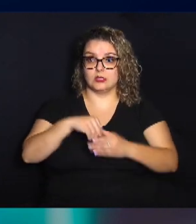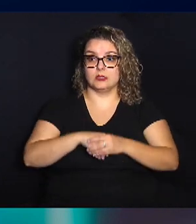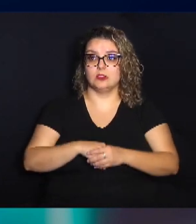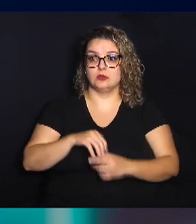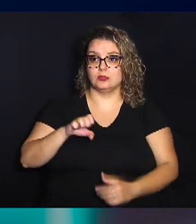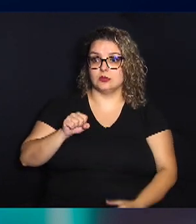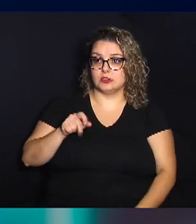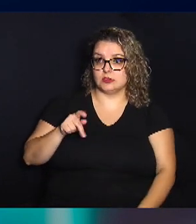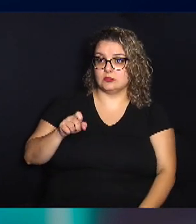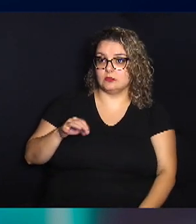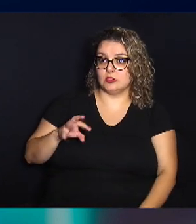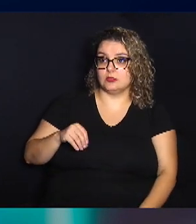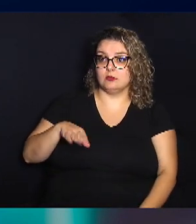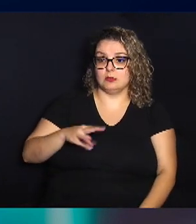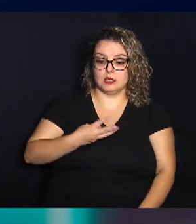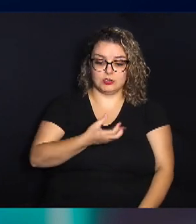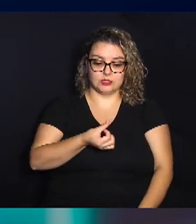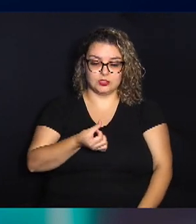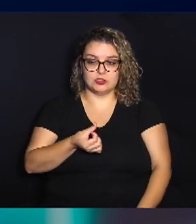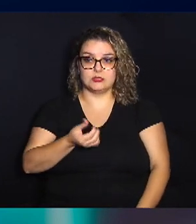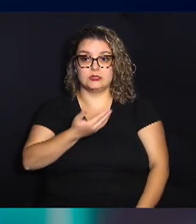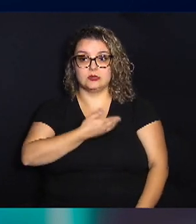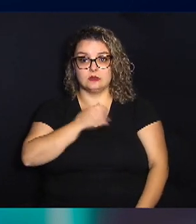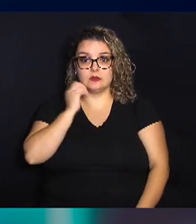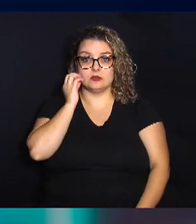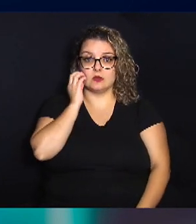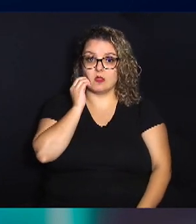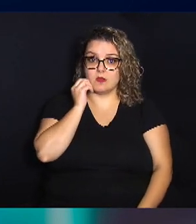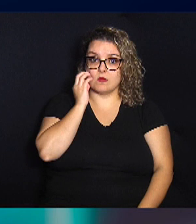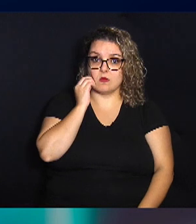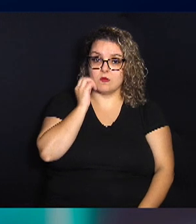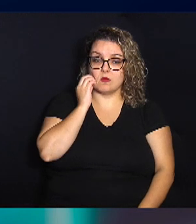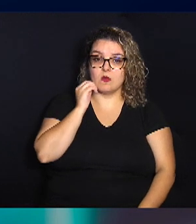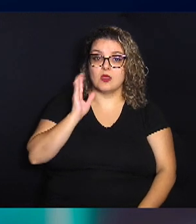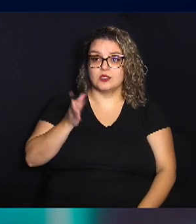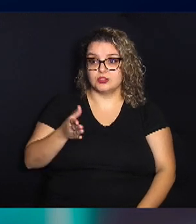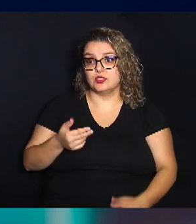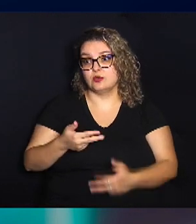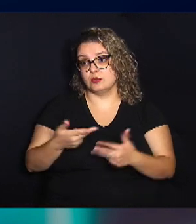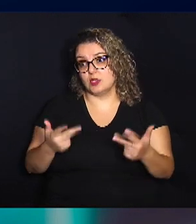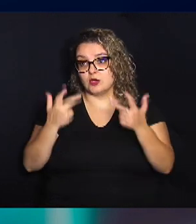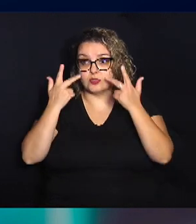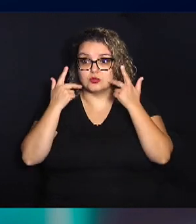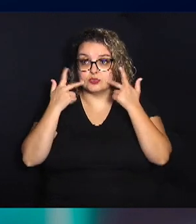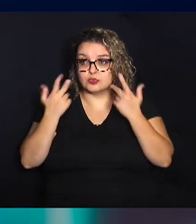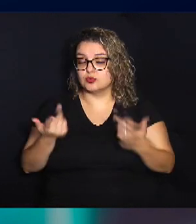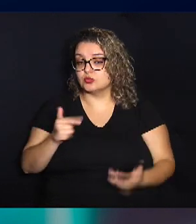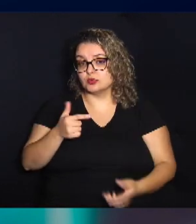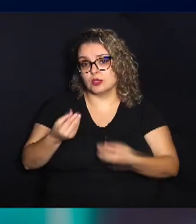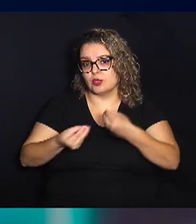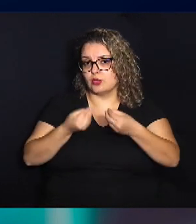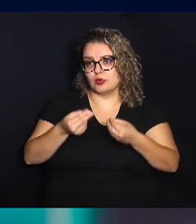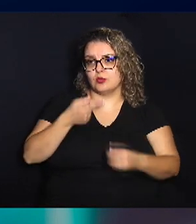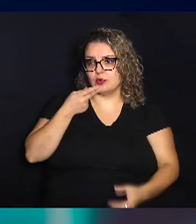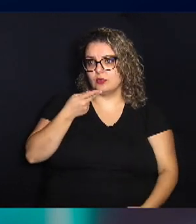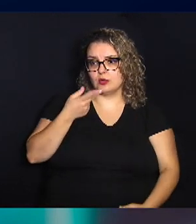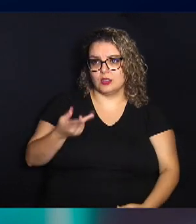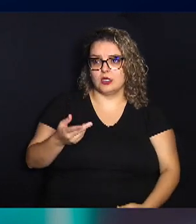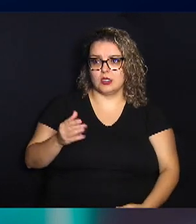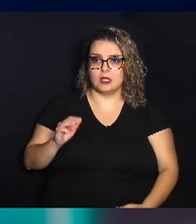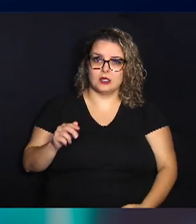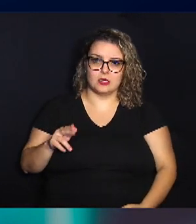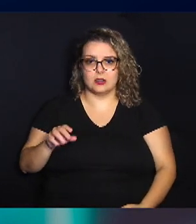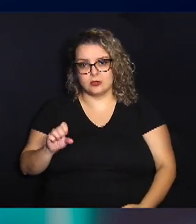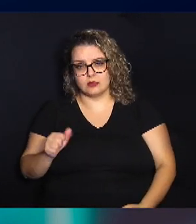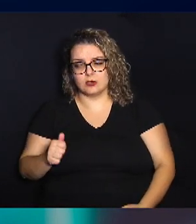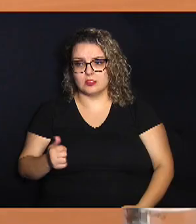Mais de 36 amigos, provavelmente. Então, já está uma coisa muito comum. Não dá para a gente falar de causa de tudo isso, mas é uma